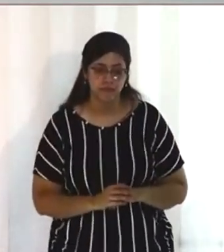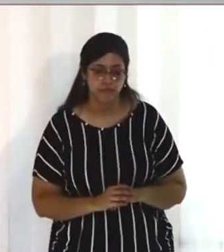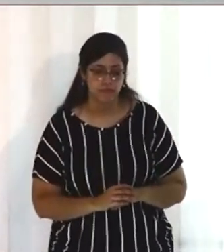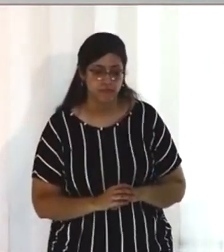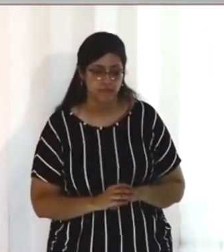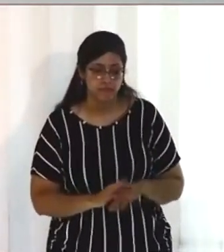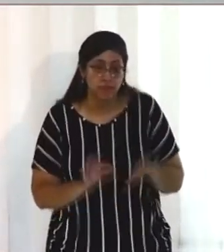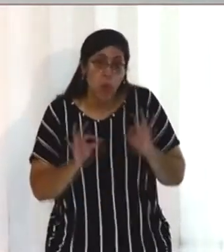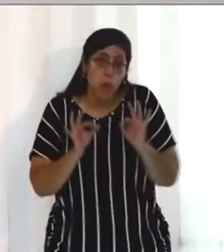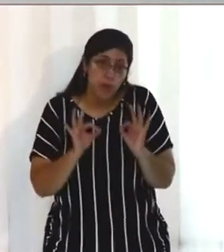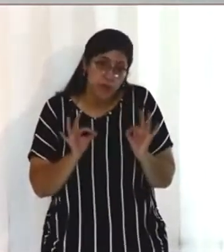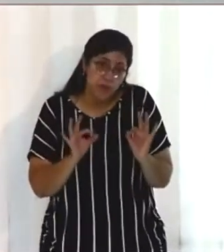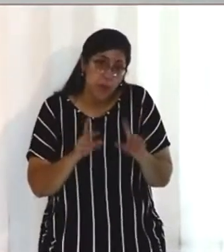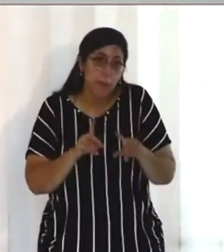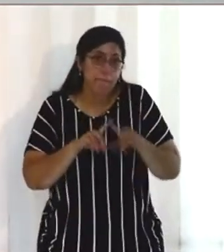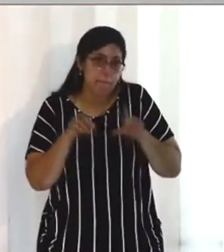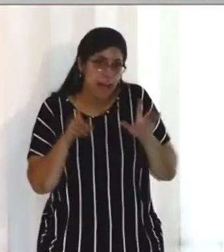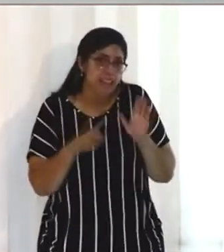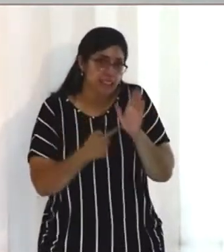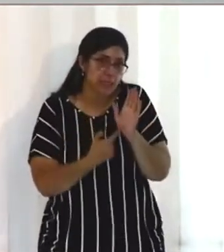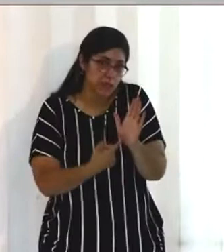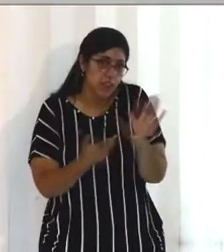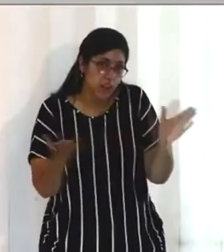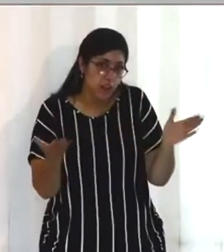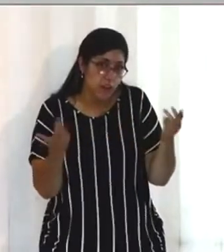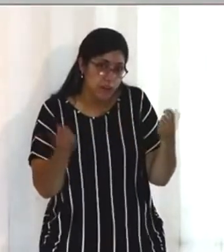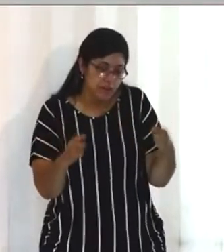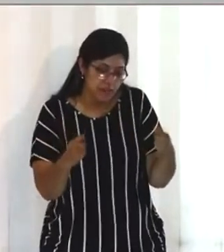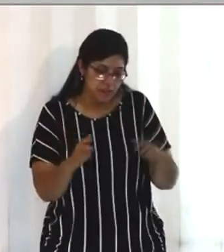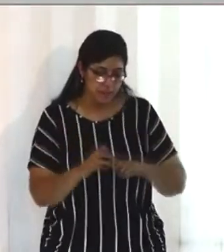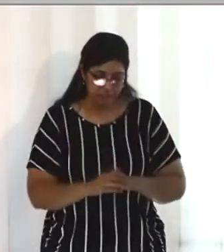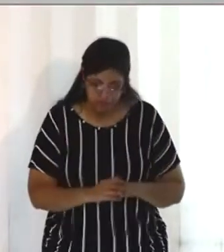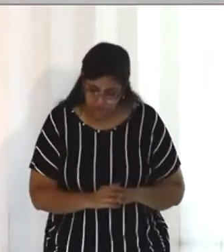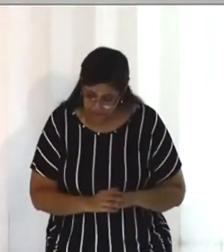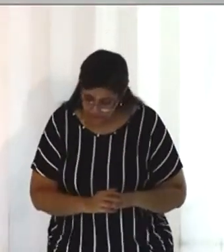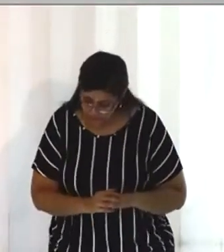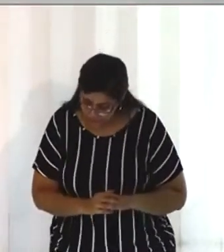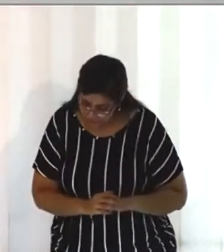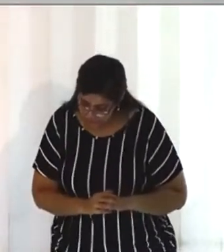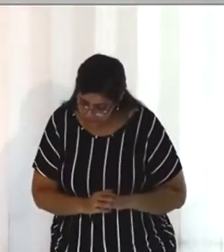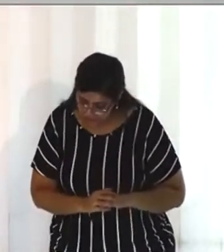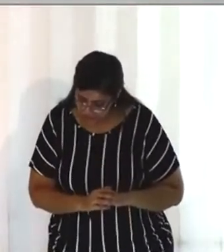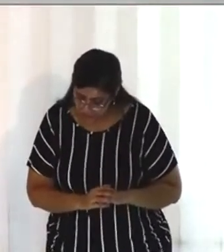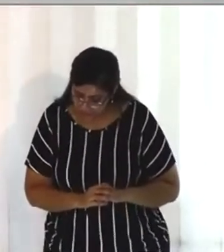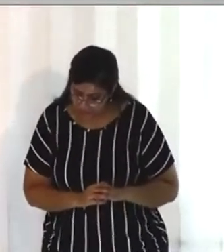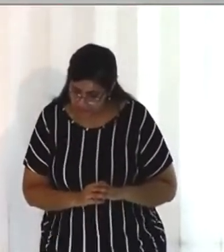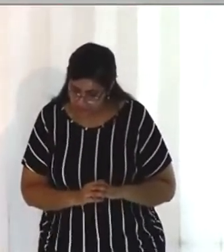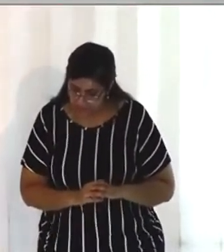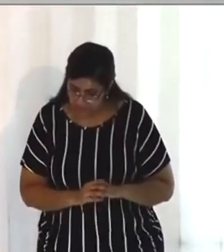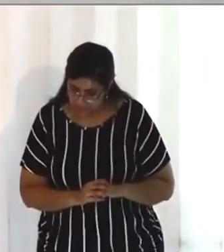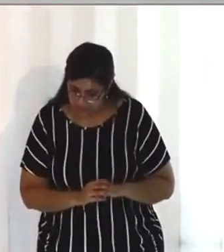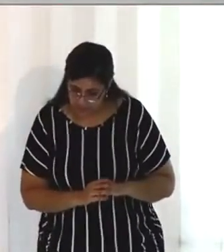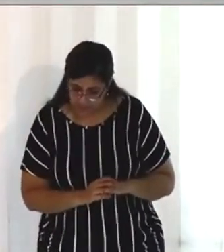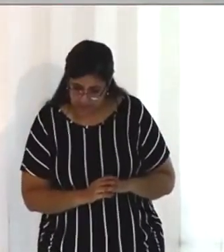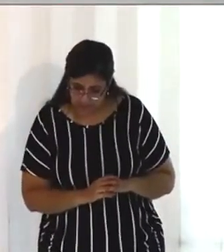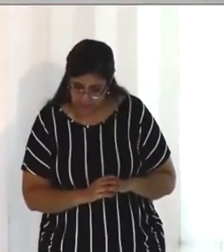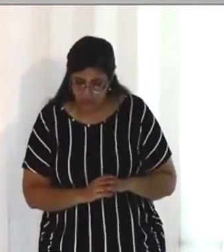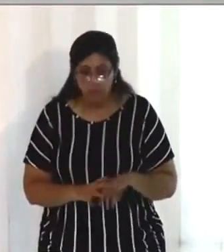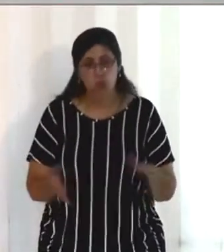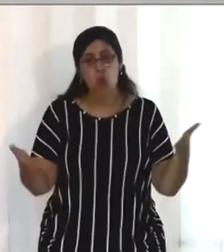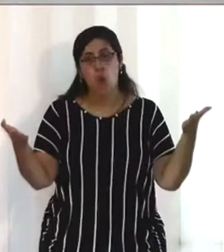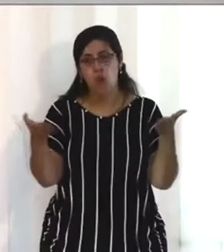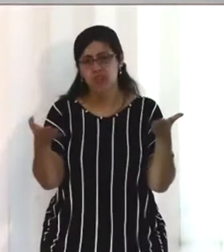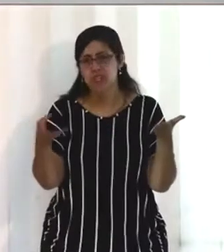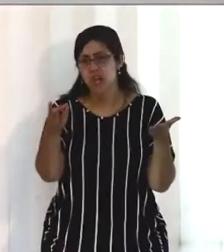questão humanitária, é da humanidade, é do senso da humanidade. Você sabe quantas pessoas moram ao redor do Vesúvio